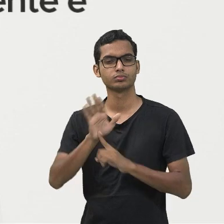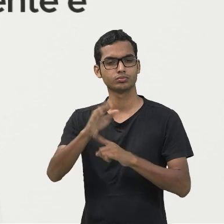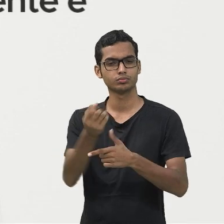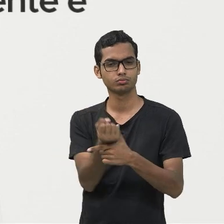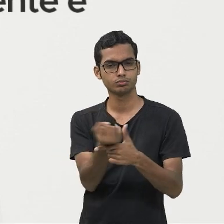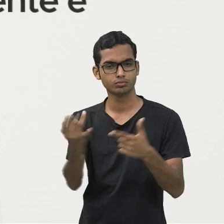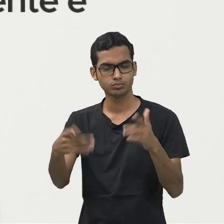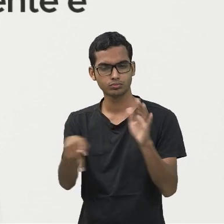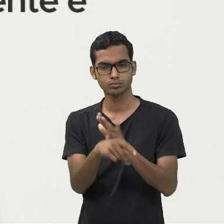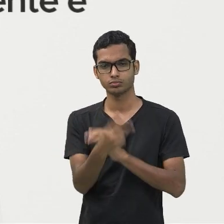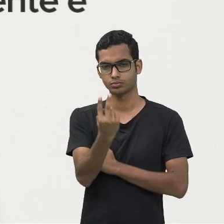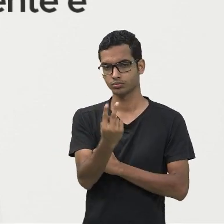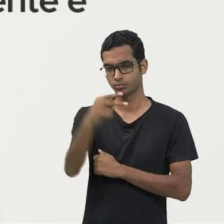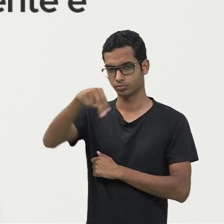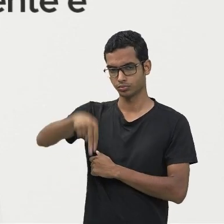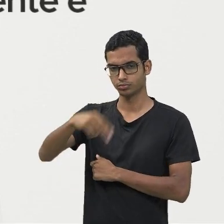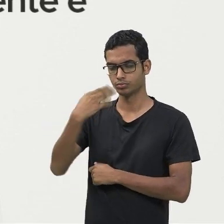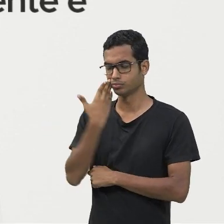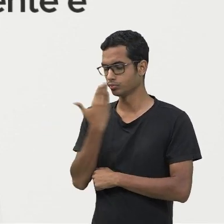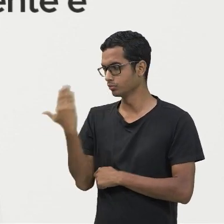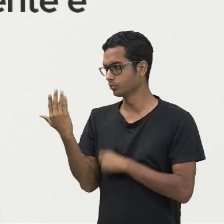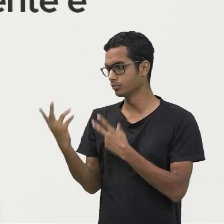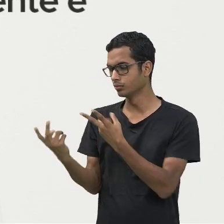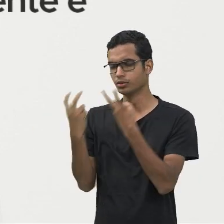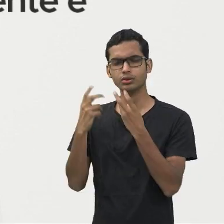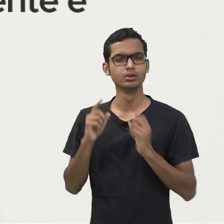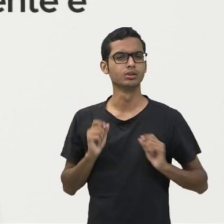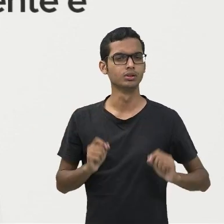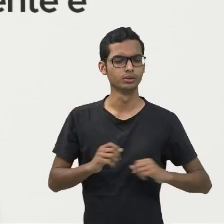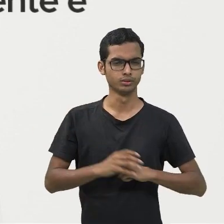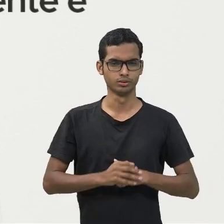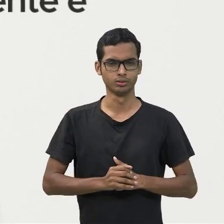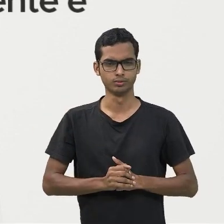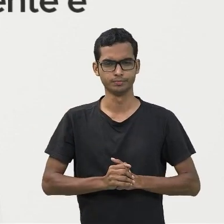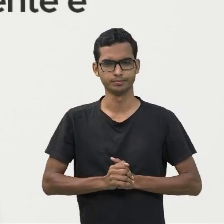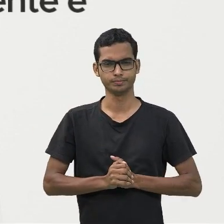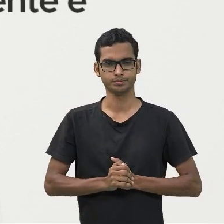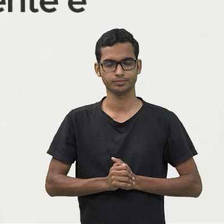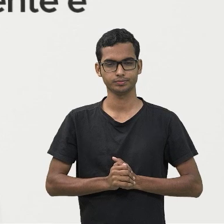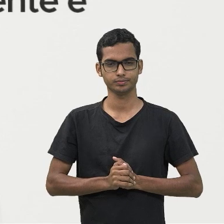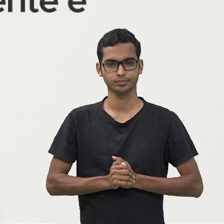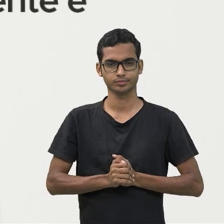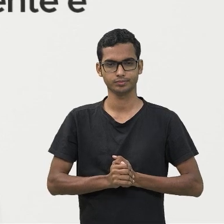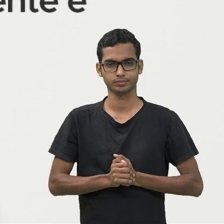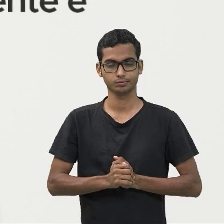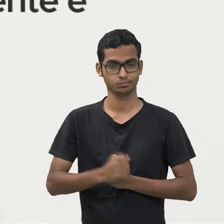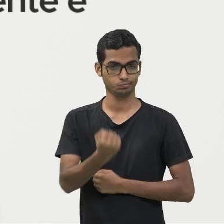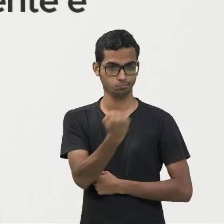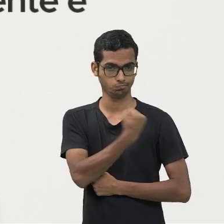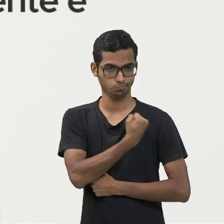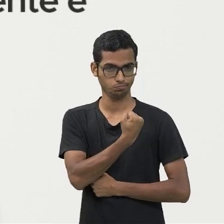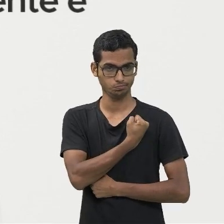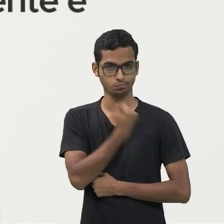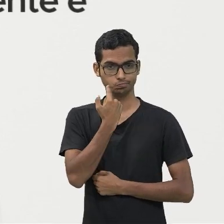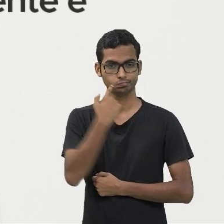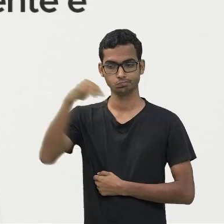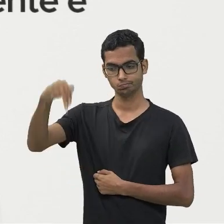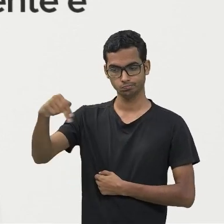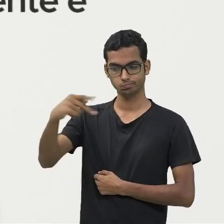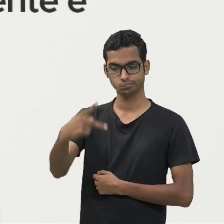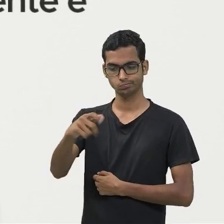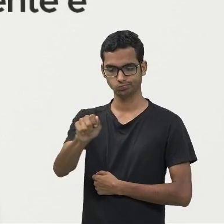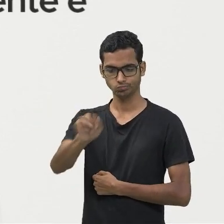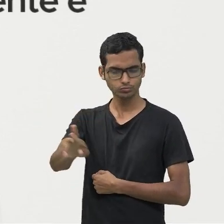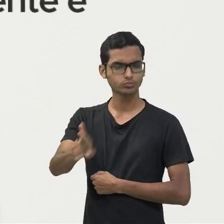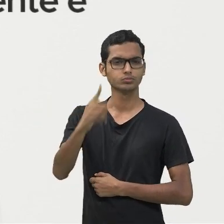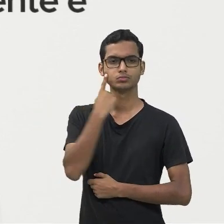Então, observe que aqui, ó, temos número natural par, ou seja, todos